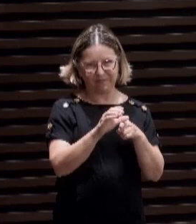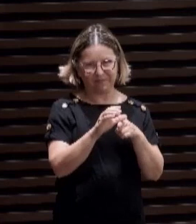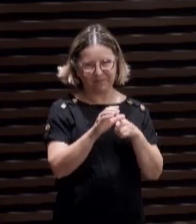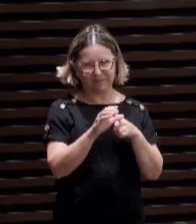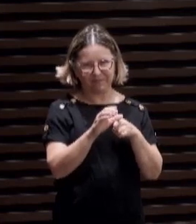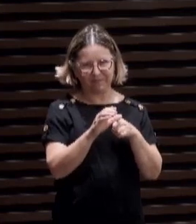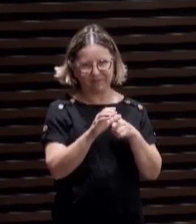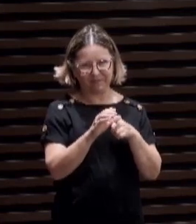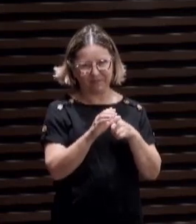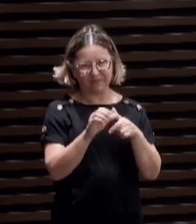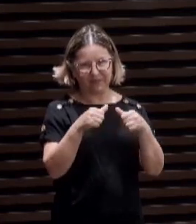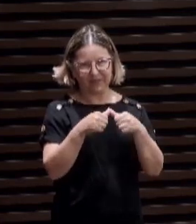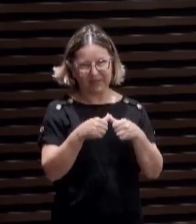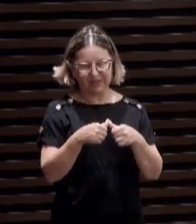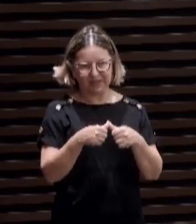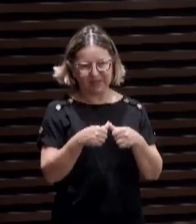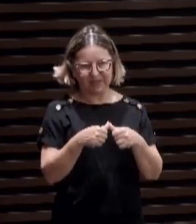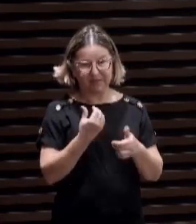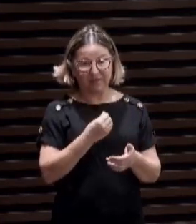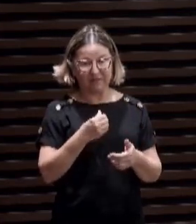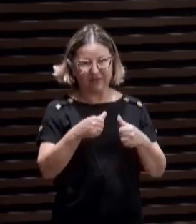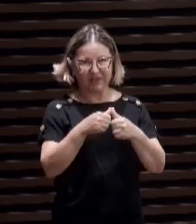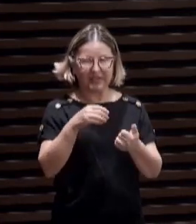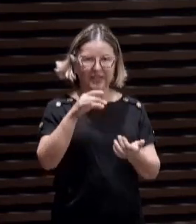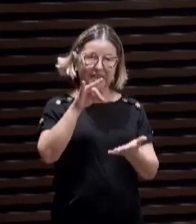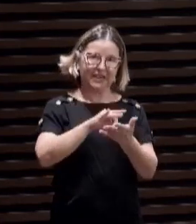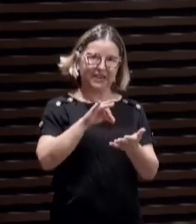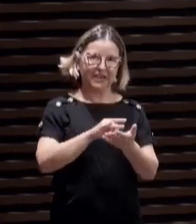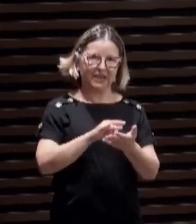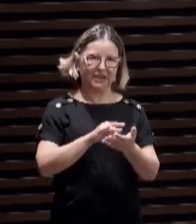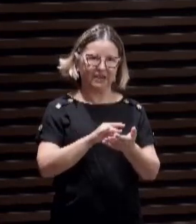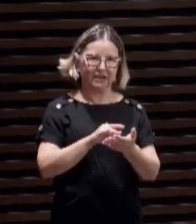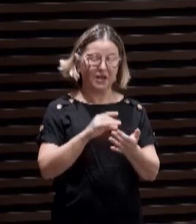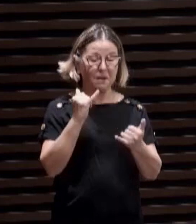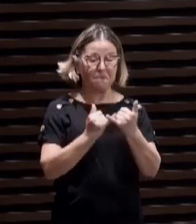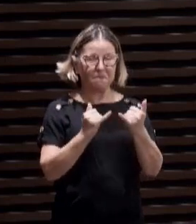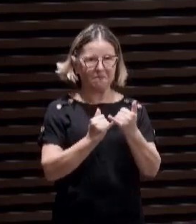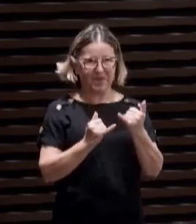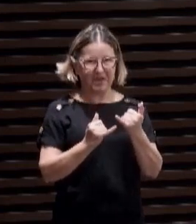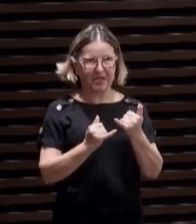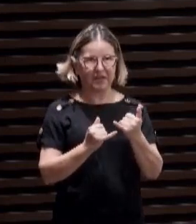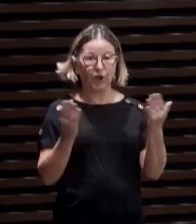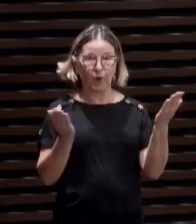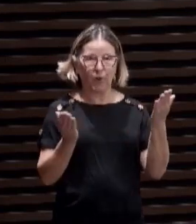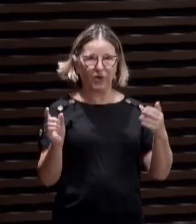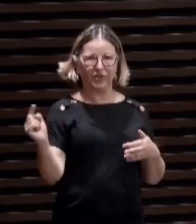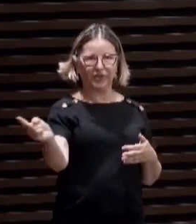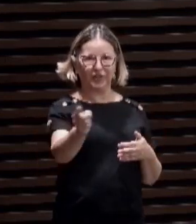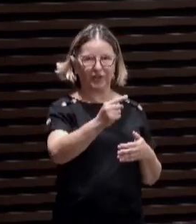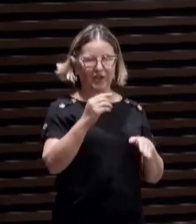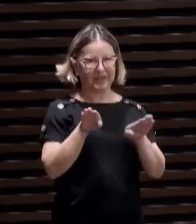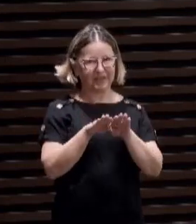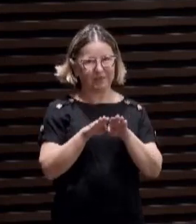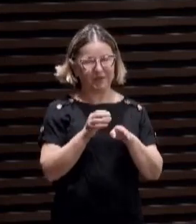estava exposta a essa realidade, assim como nós estamos expostos à realidade do nosso tempo,